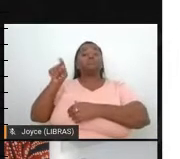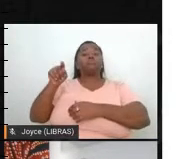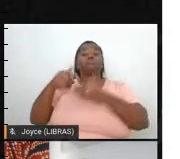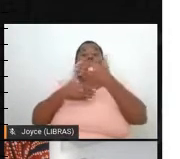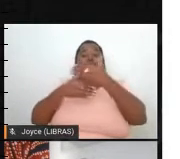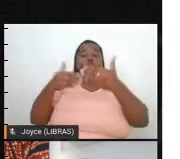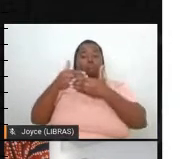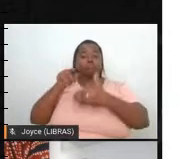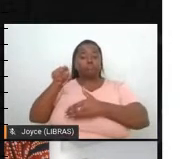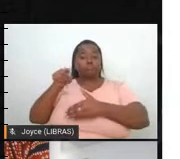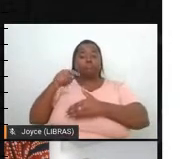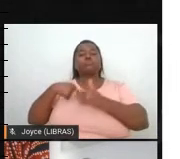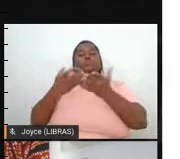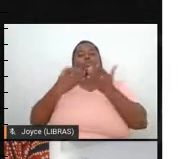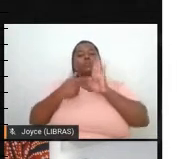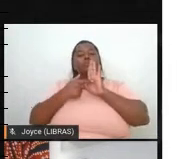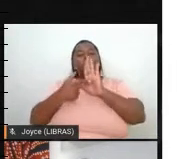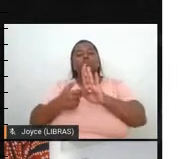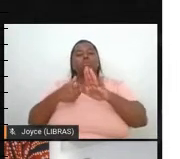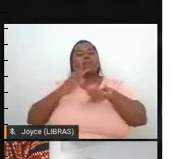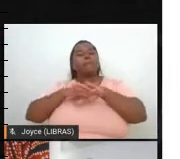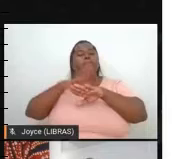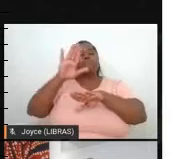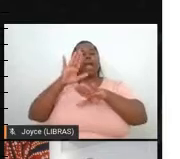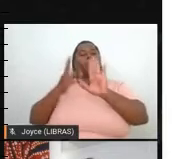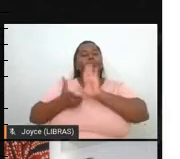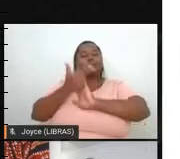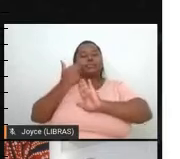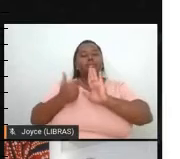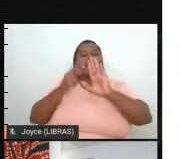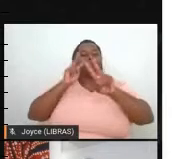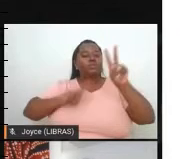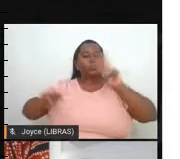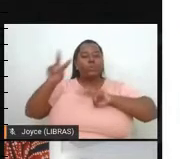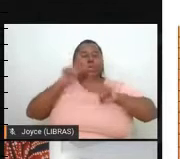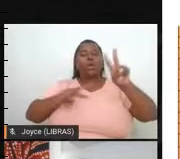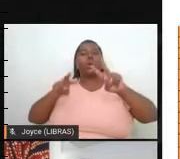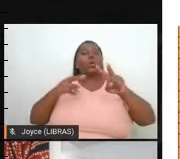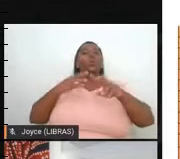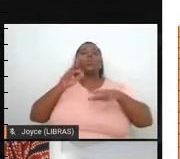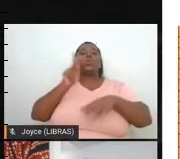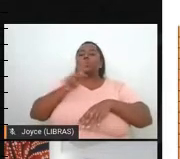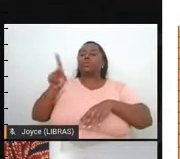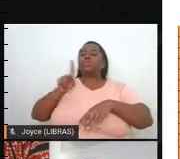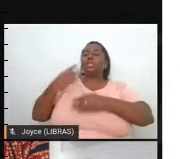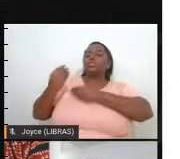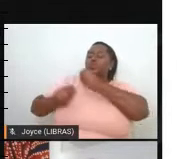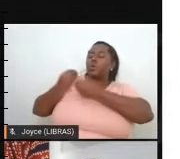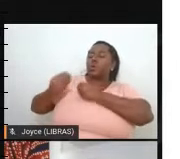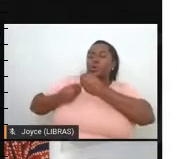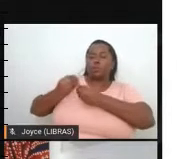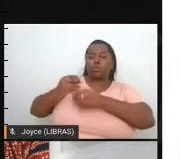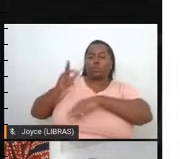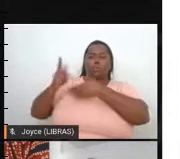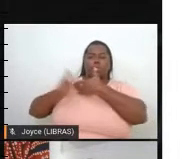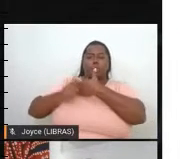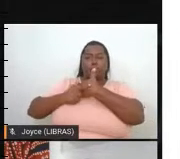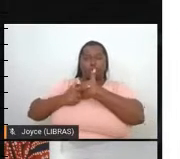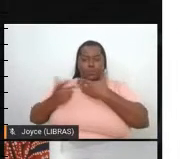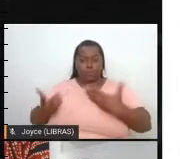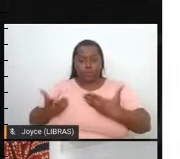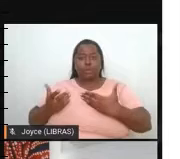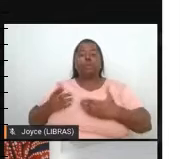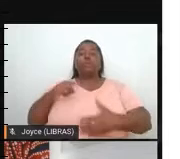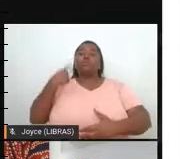mais ilustrativa, né? Qual é o trabalho docente nisso. Então, por exemplo, como que a gente trabalha com